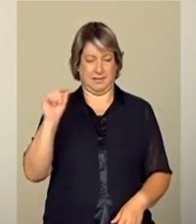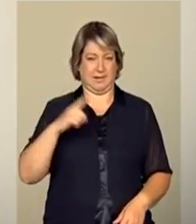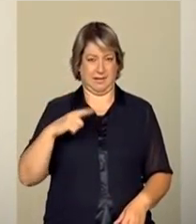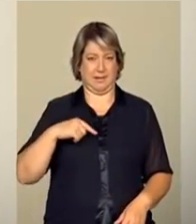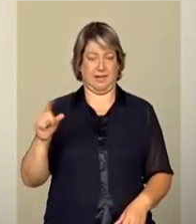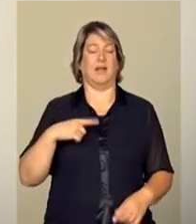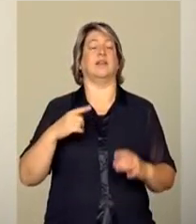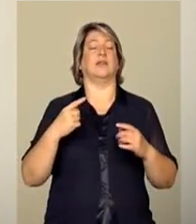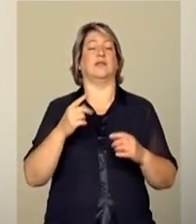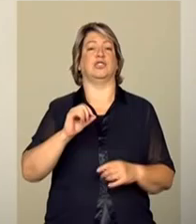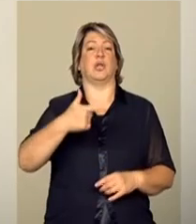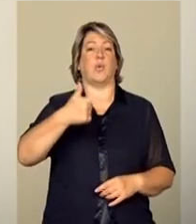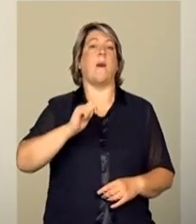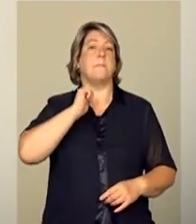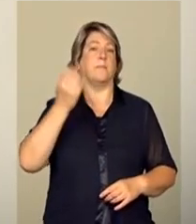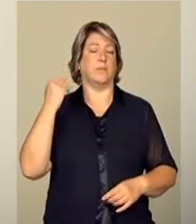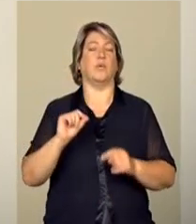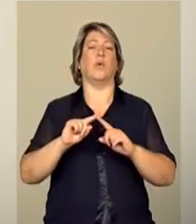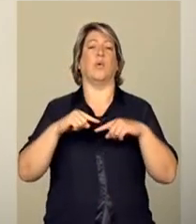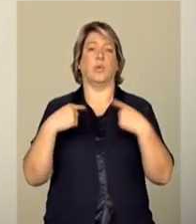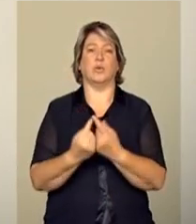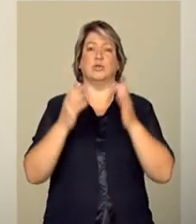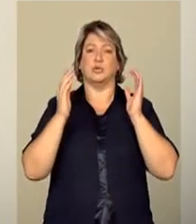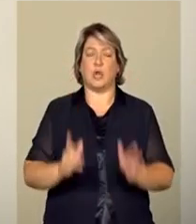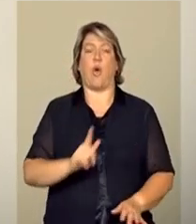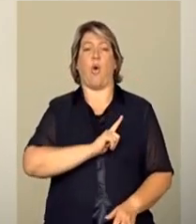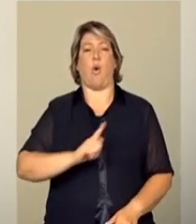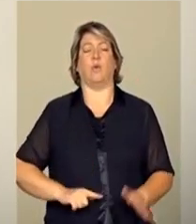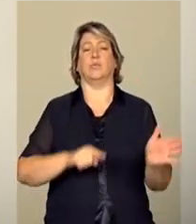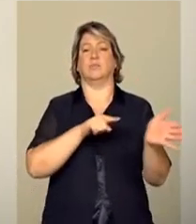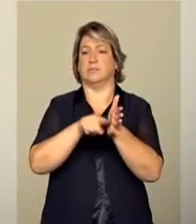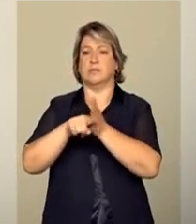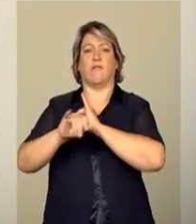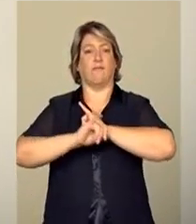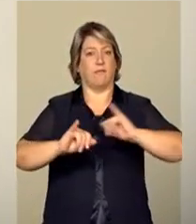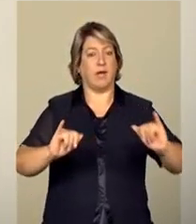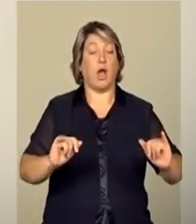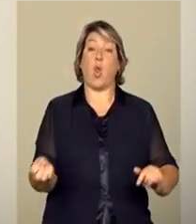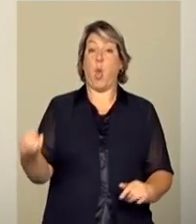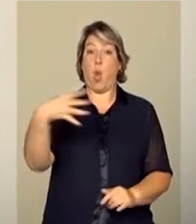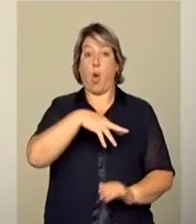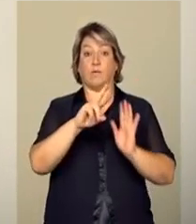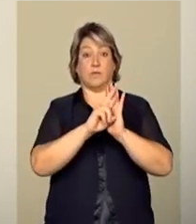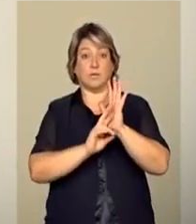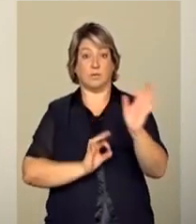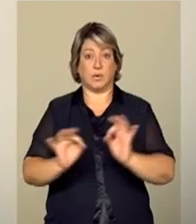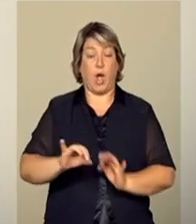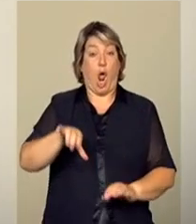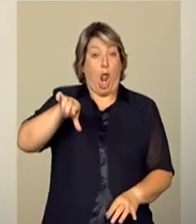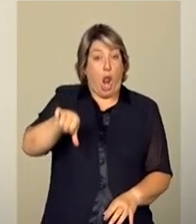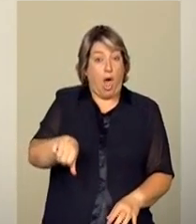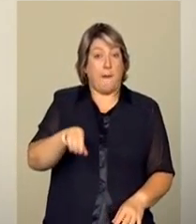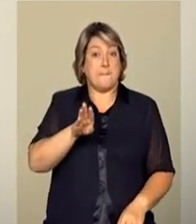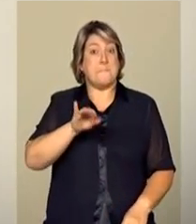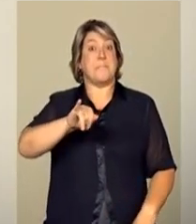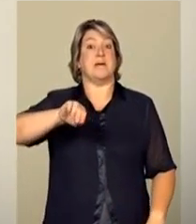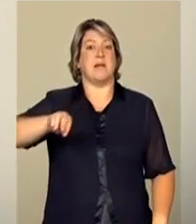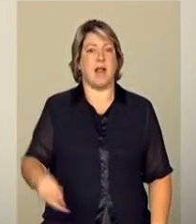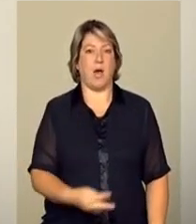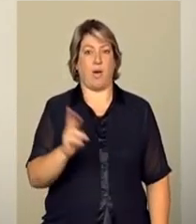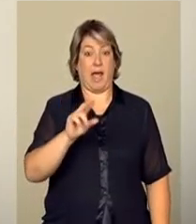novamente apresentamos aos governadores novas medidas de r9 bilhões deais então